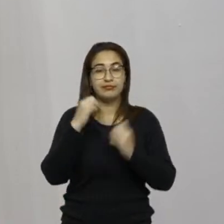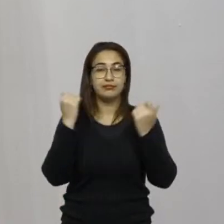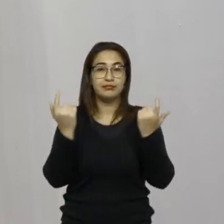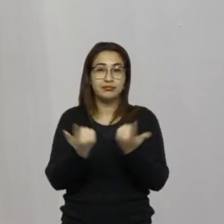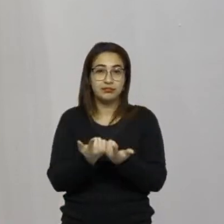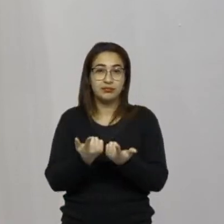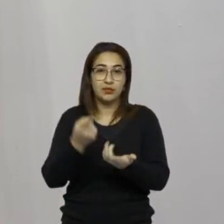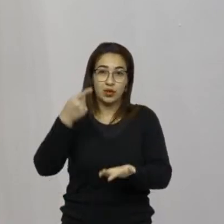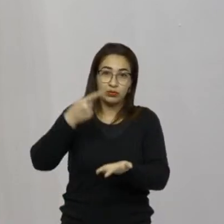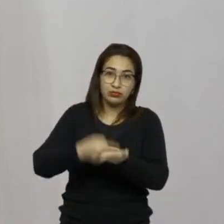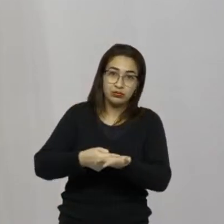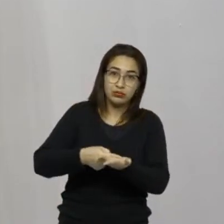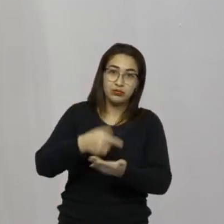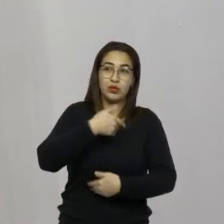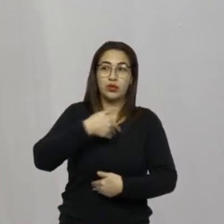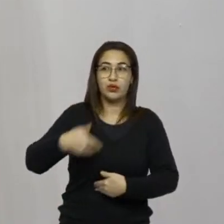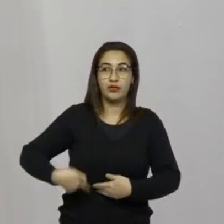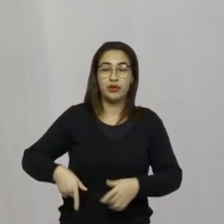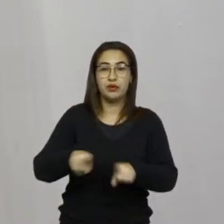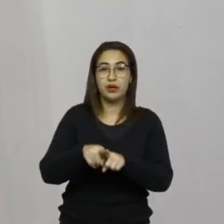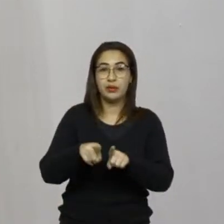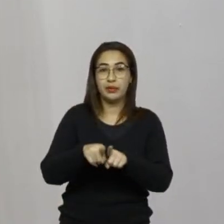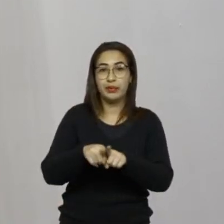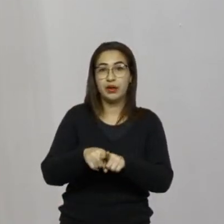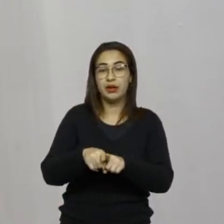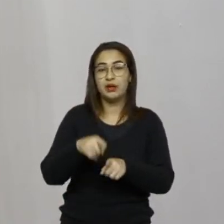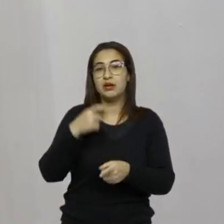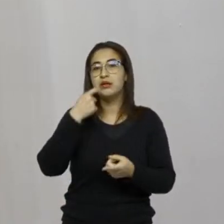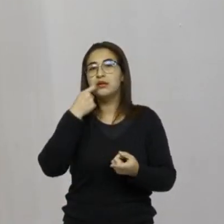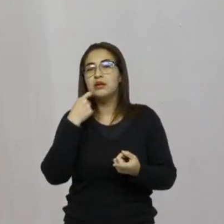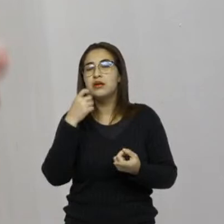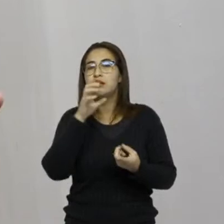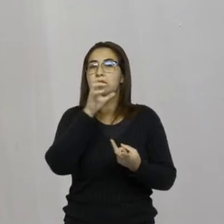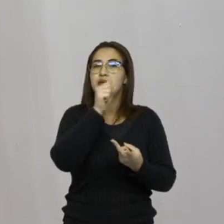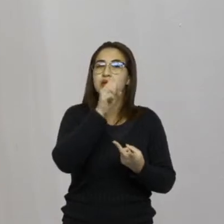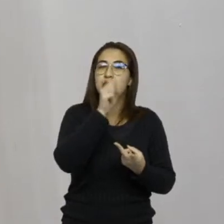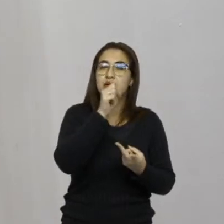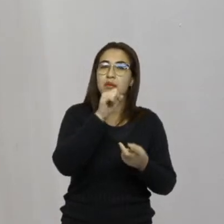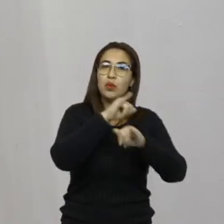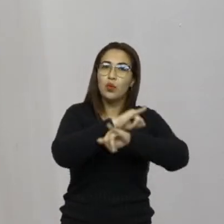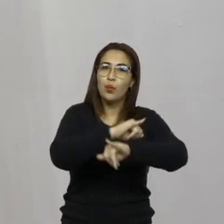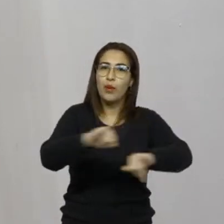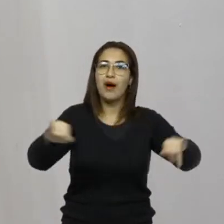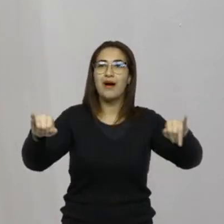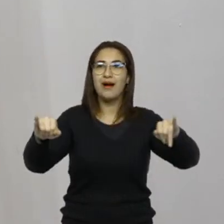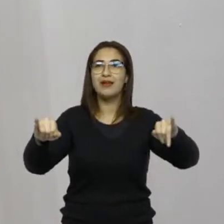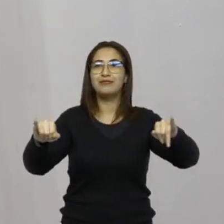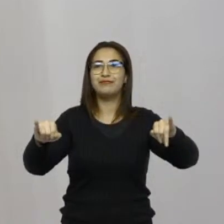estaremos, né, nessa sexta e sábado fazendo o anúncio